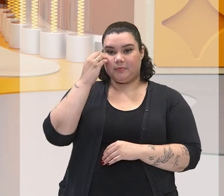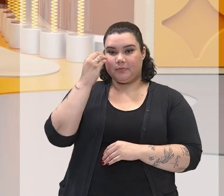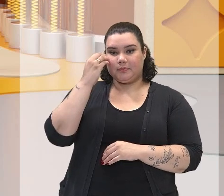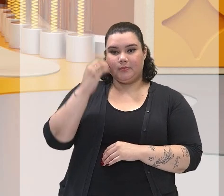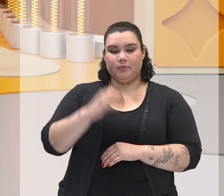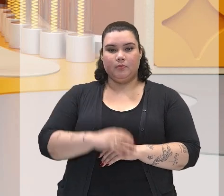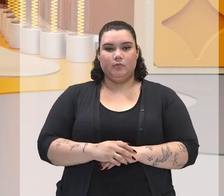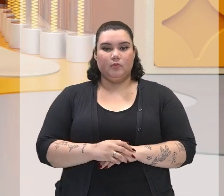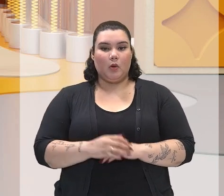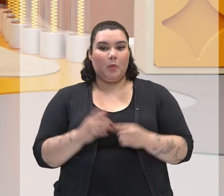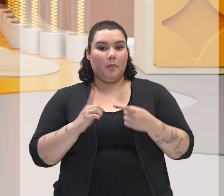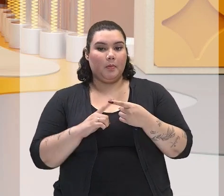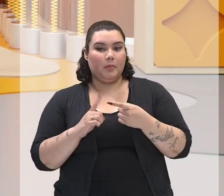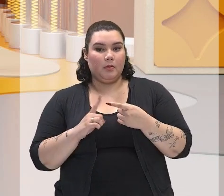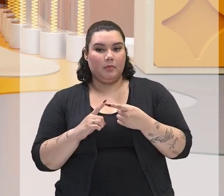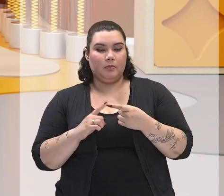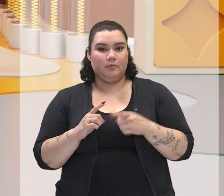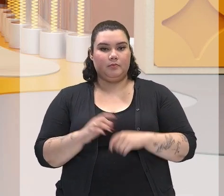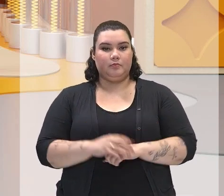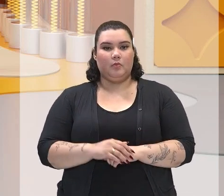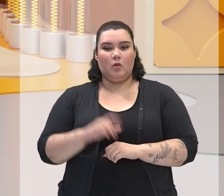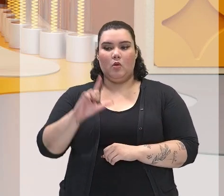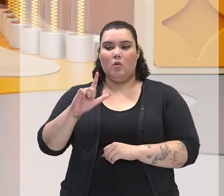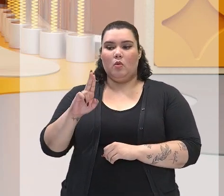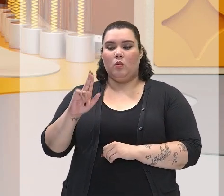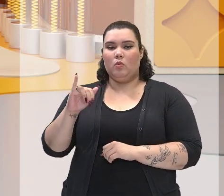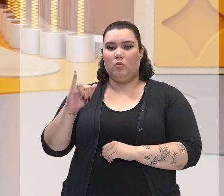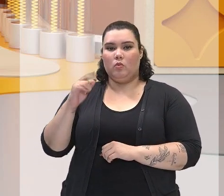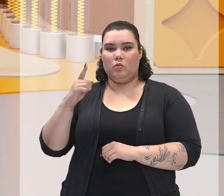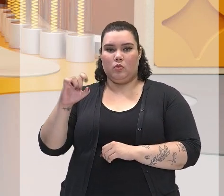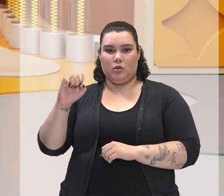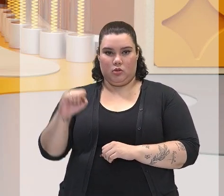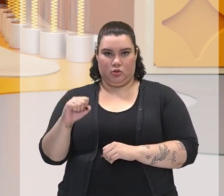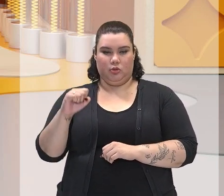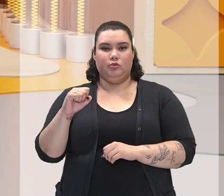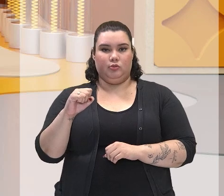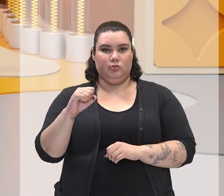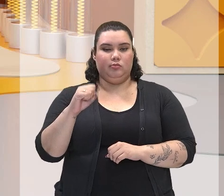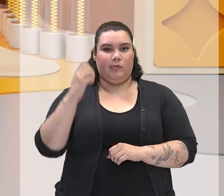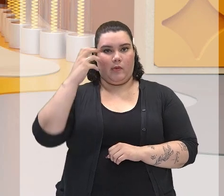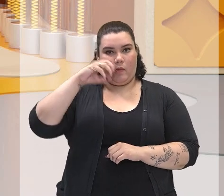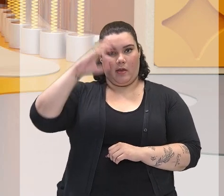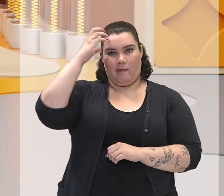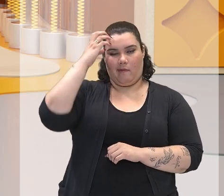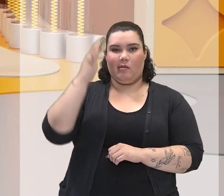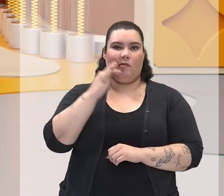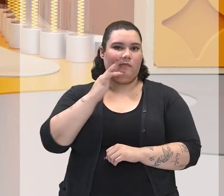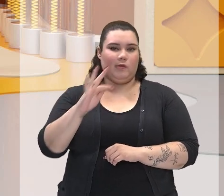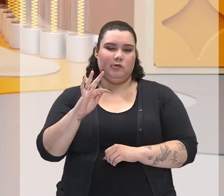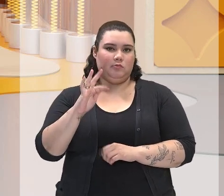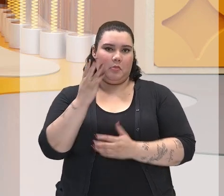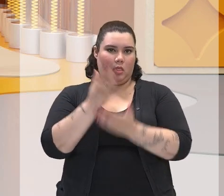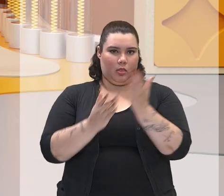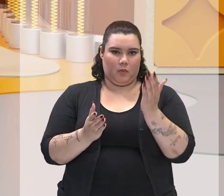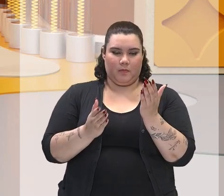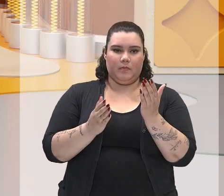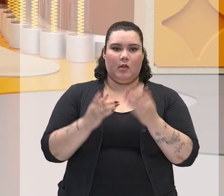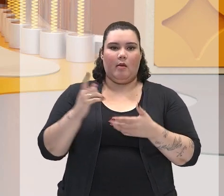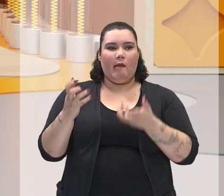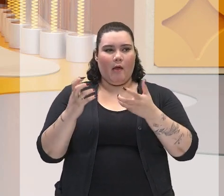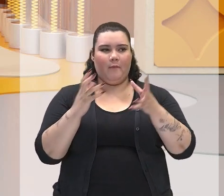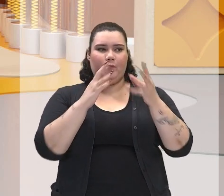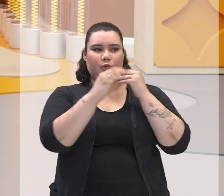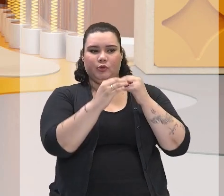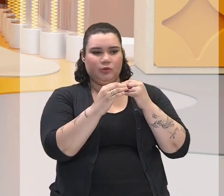O primeiro deles, Luís XVI deixou de ser rei da França, né? Ele tentou fugir, foi aprisionado, foi trazido de